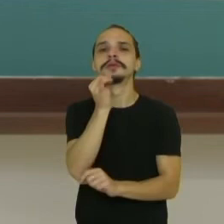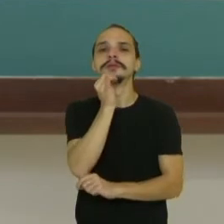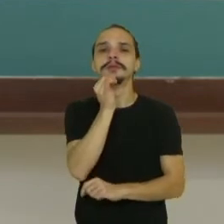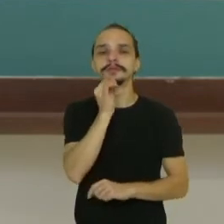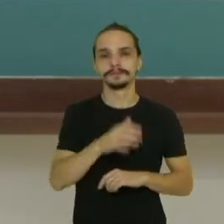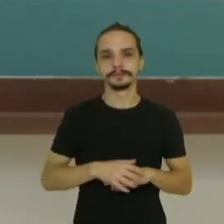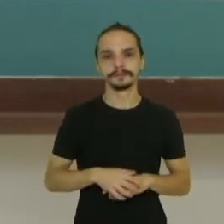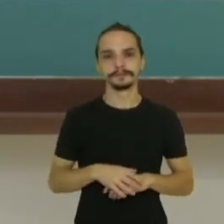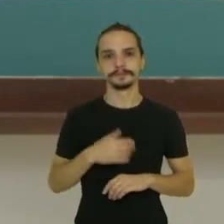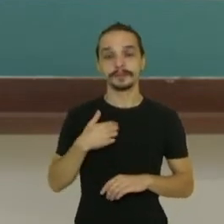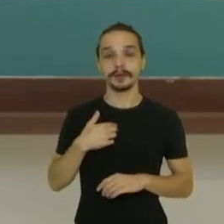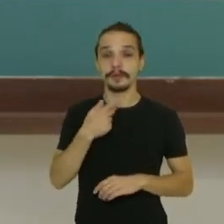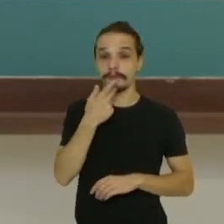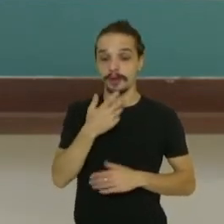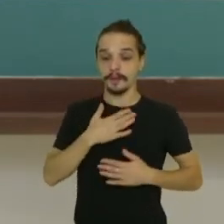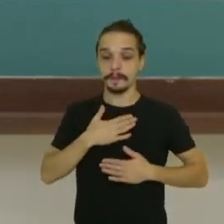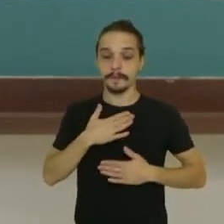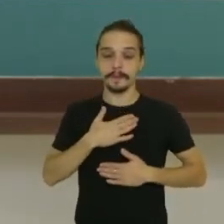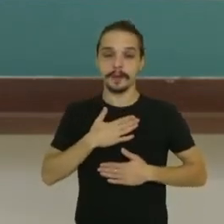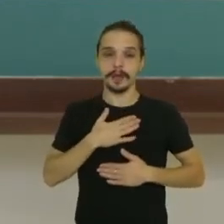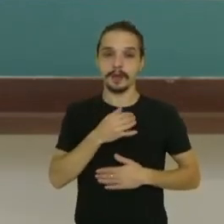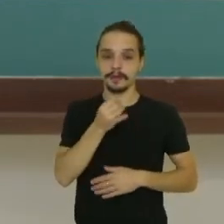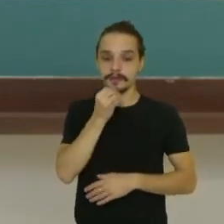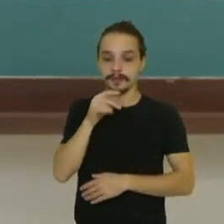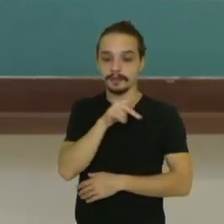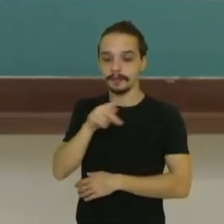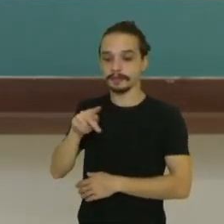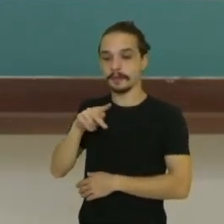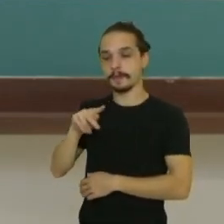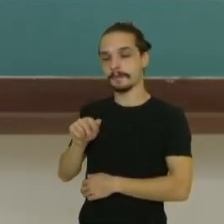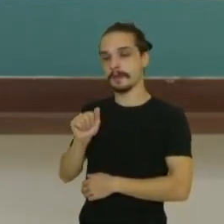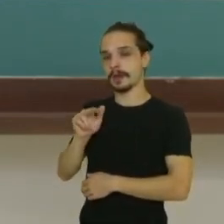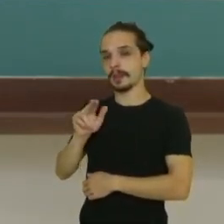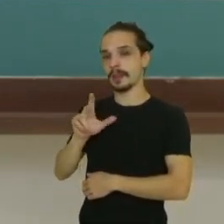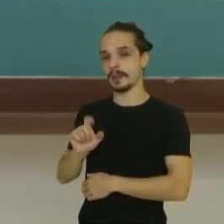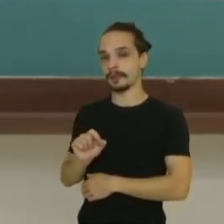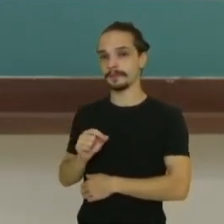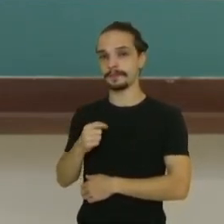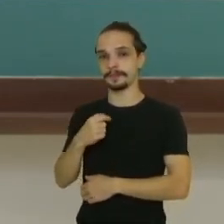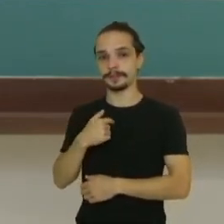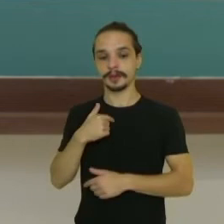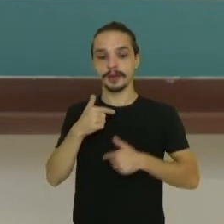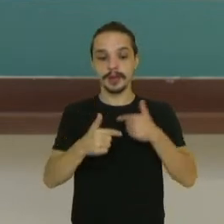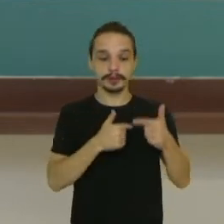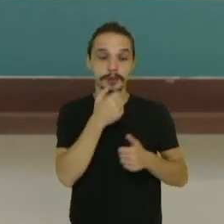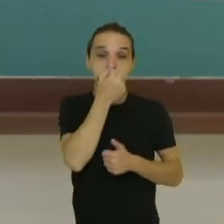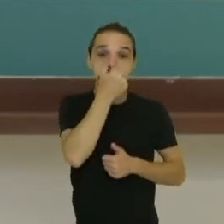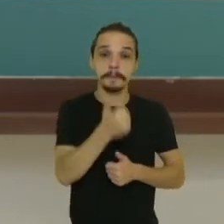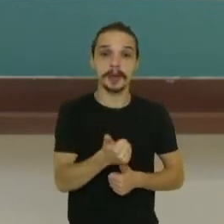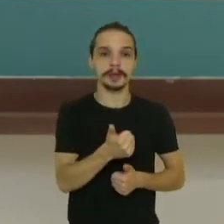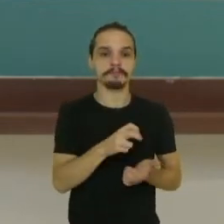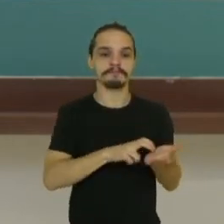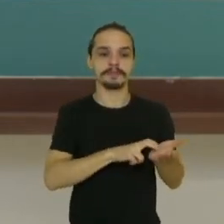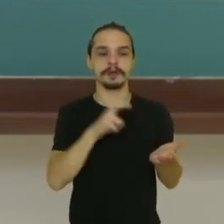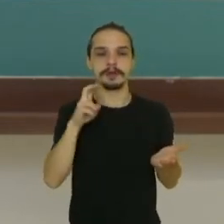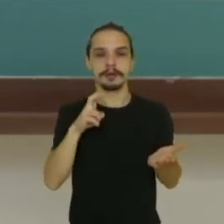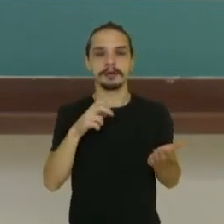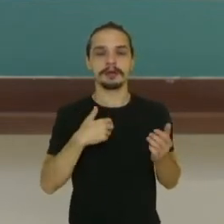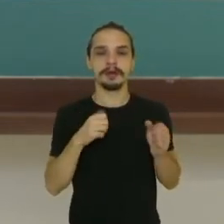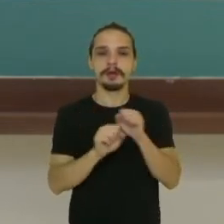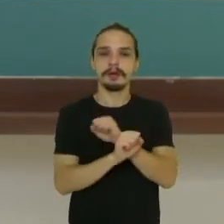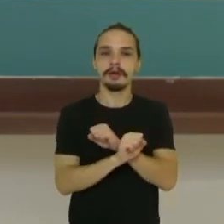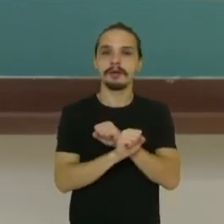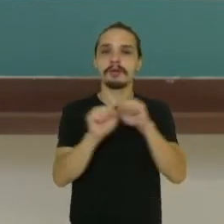exemplo vou dizer sobre Eu sou professor Paulo sobre mim e o trabalho hoje de manhã né eu